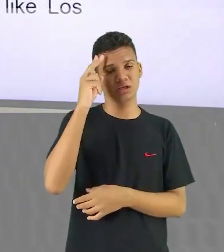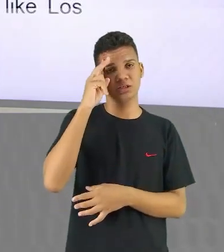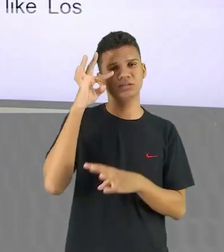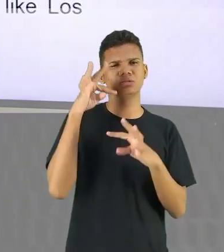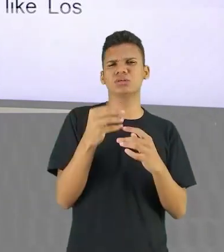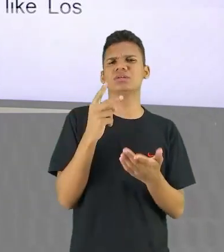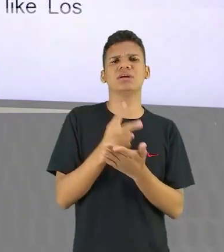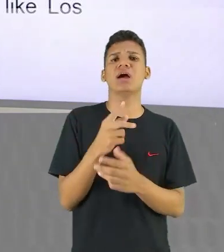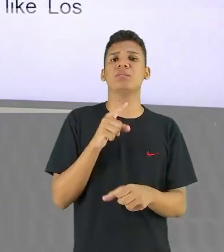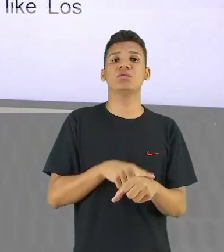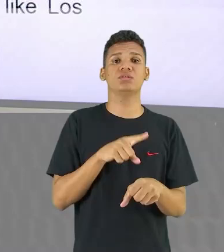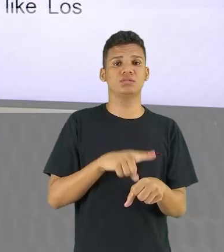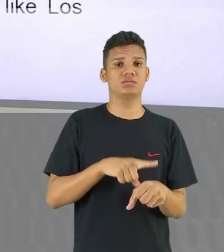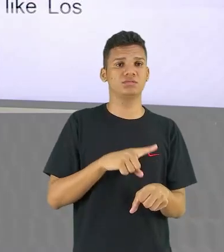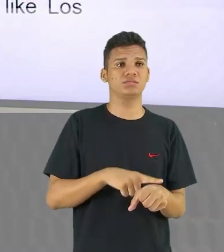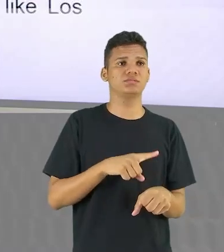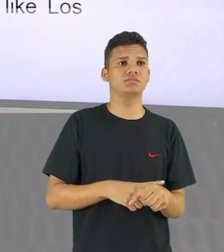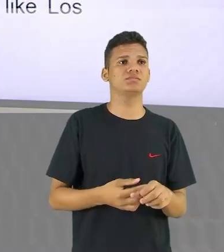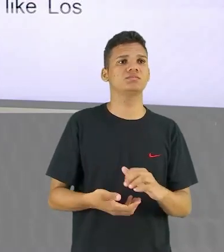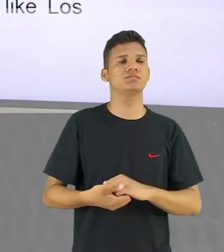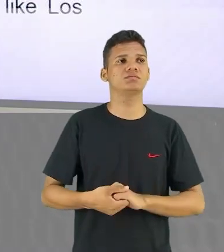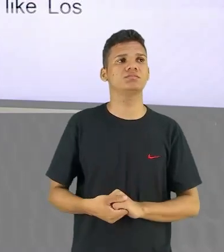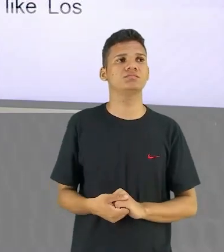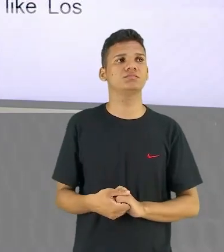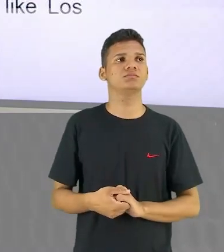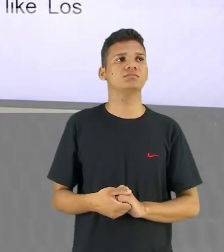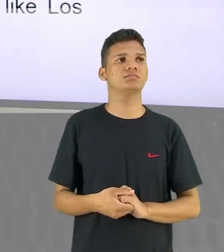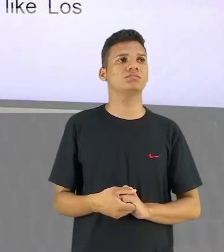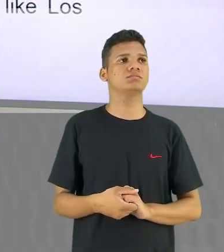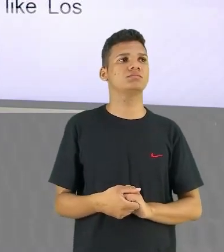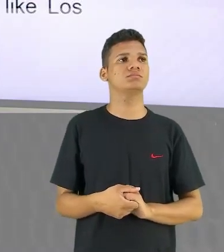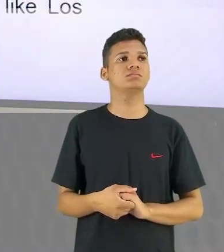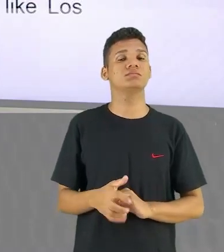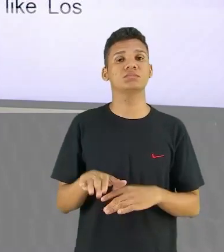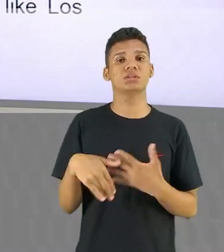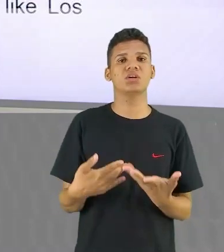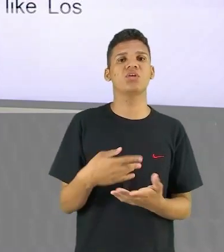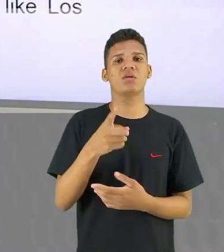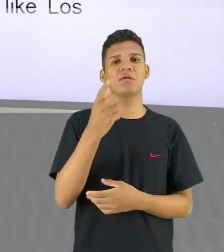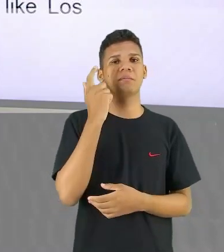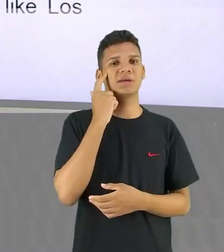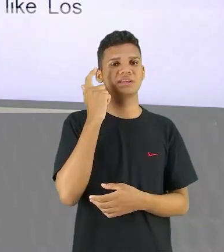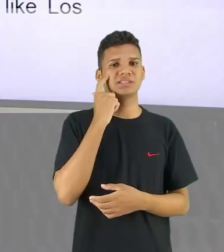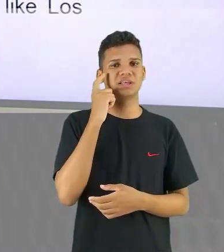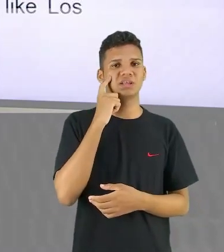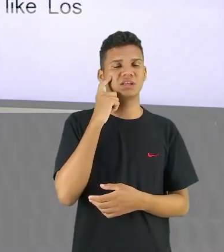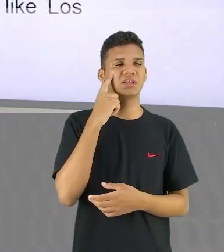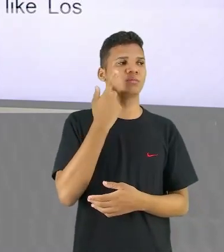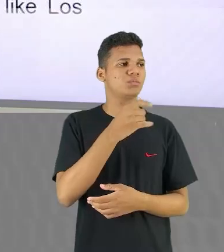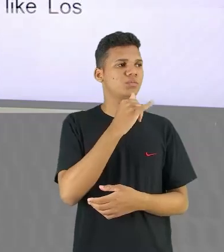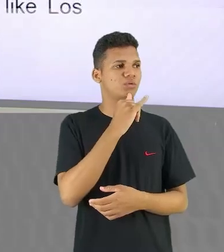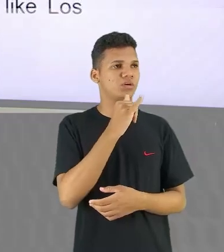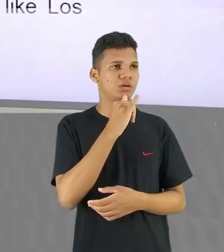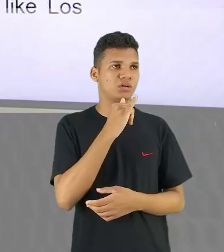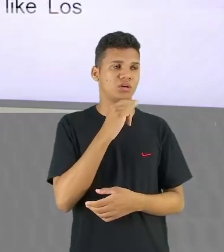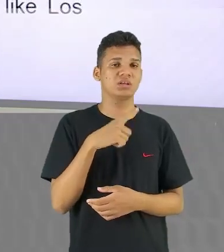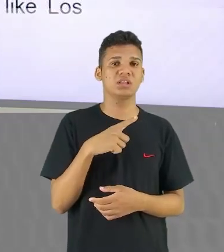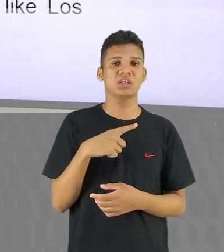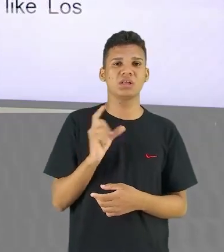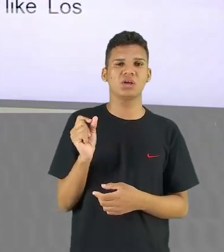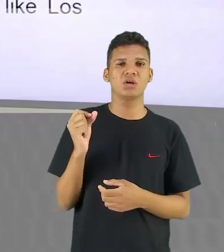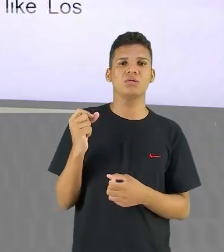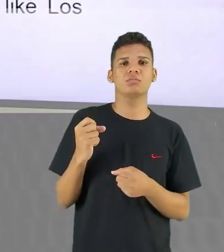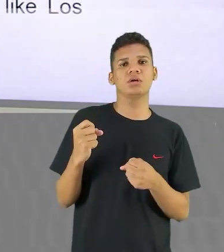os tempos que just a little speck in a long history. Então é você pensar em alguns pontos ao longo da